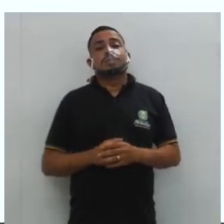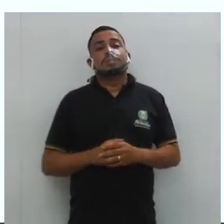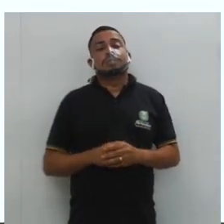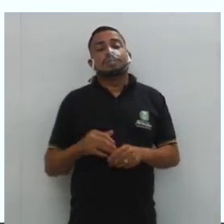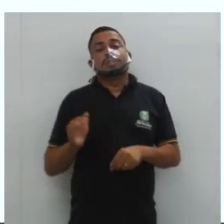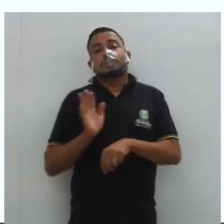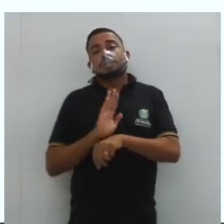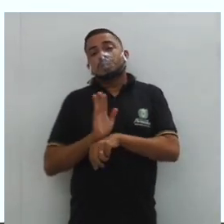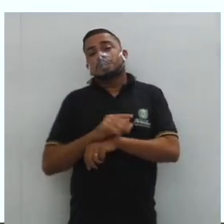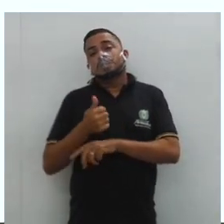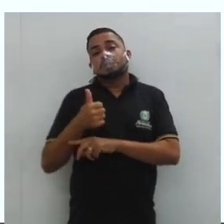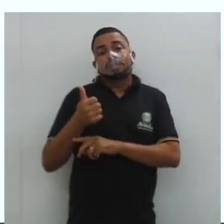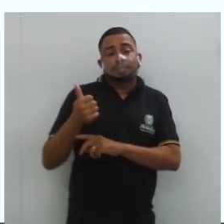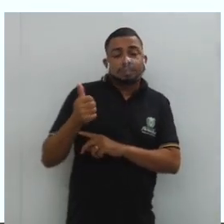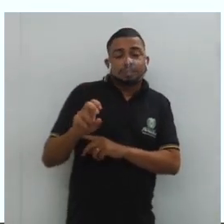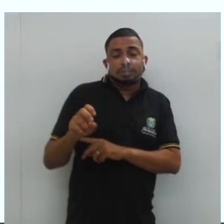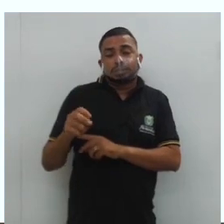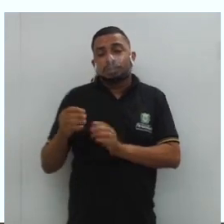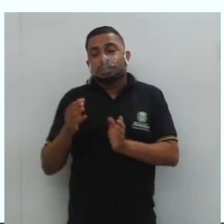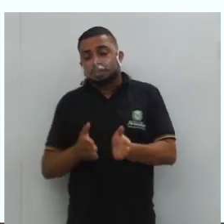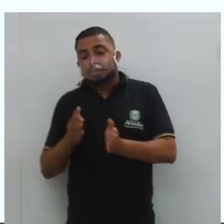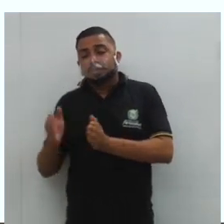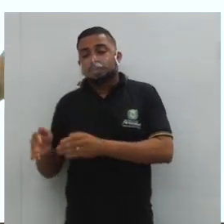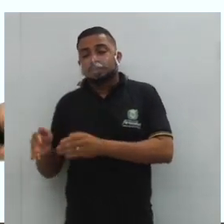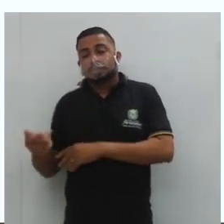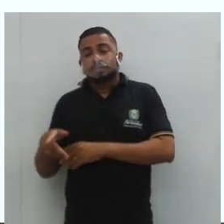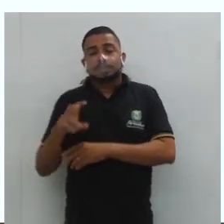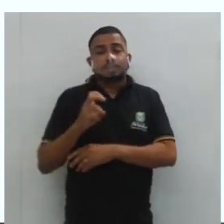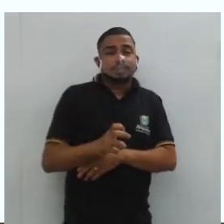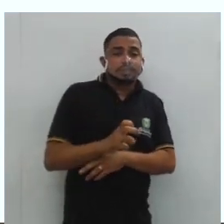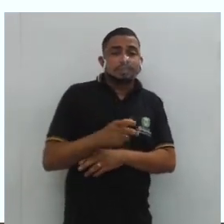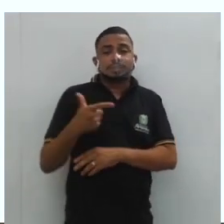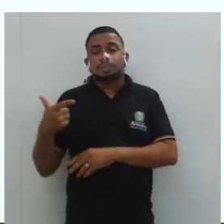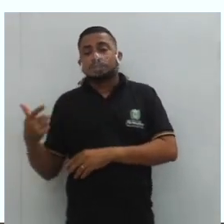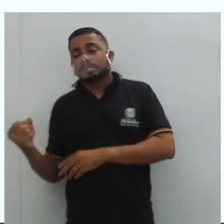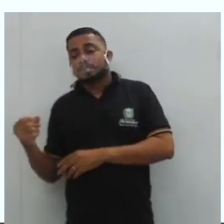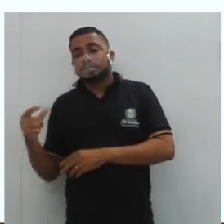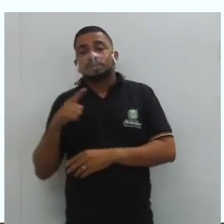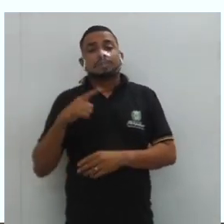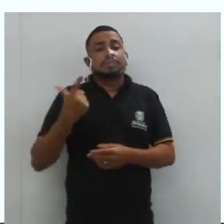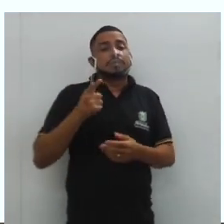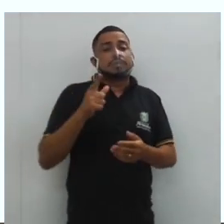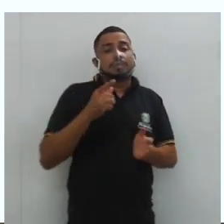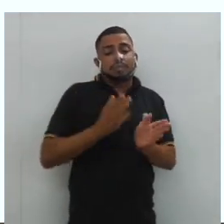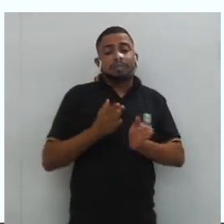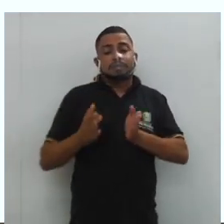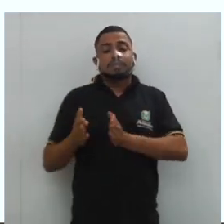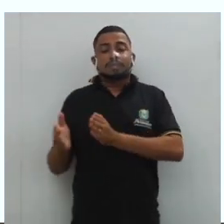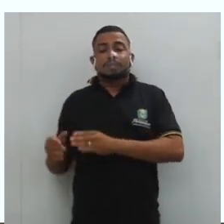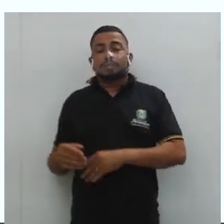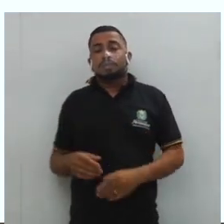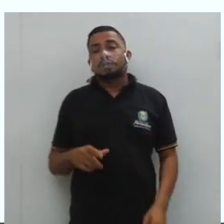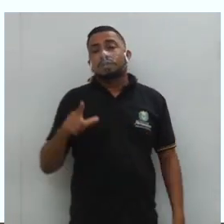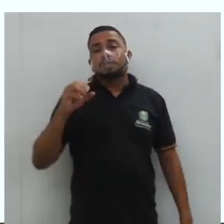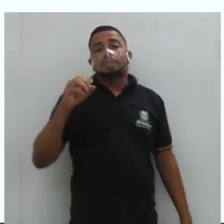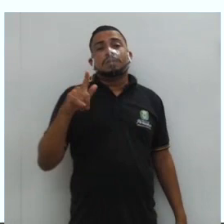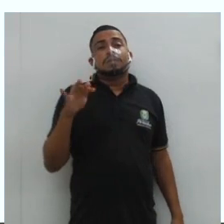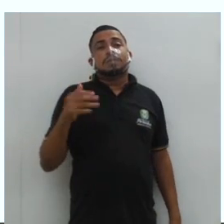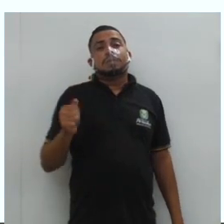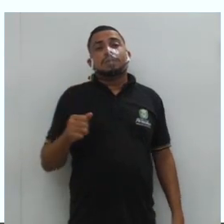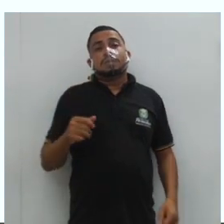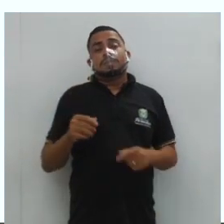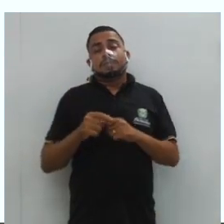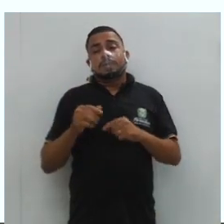filme, a cena 15, depois vai para a cena 5, vai para a cena 20. Então, assim, não tem uma sequência lógica, né,